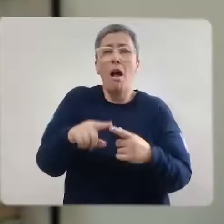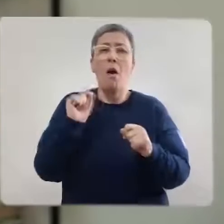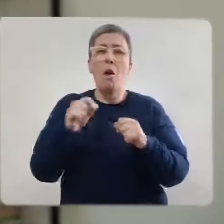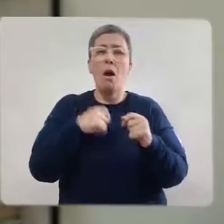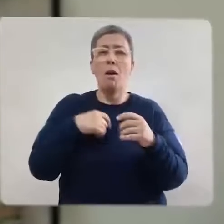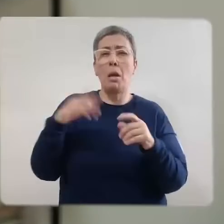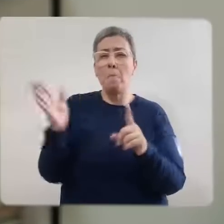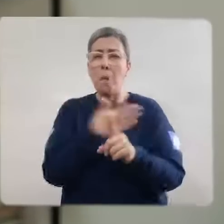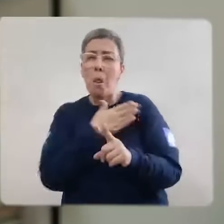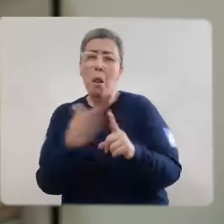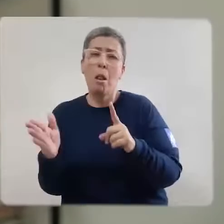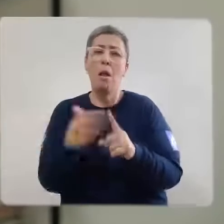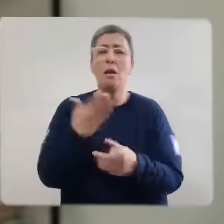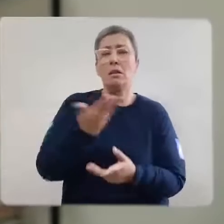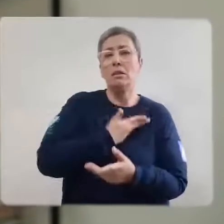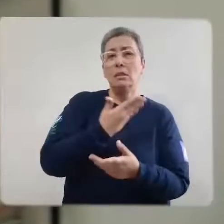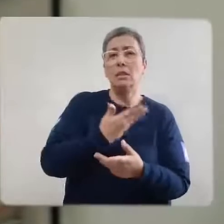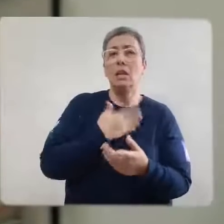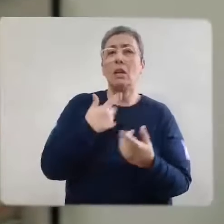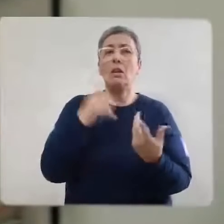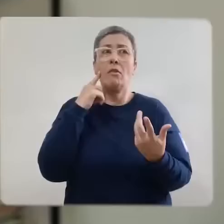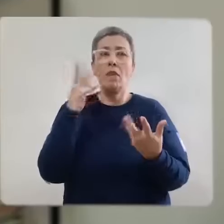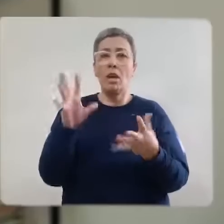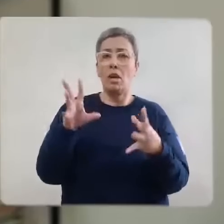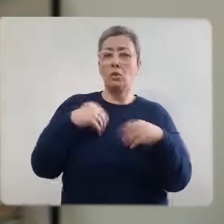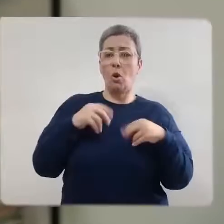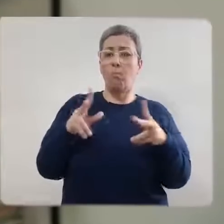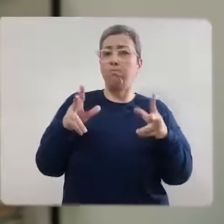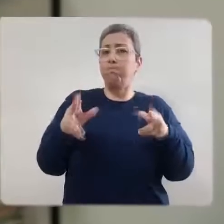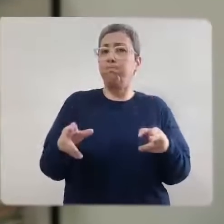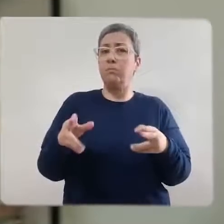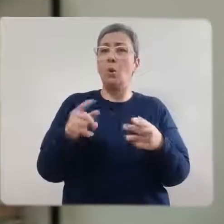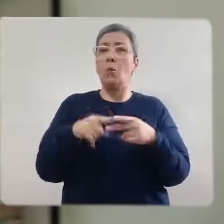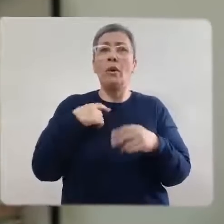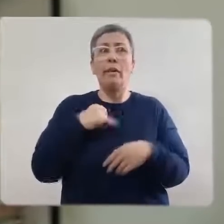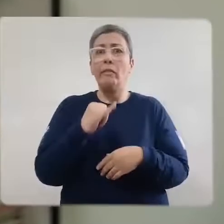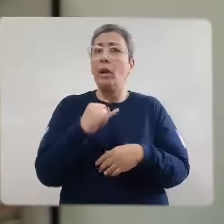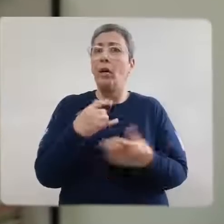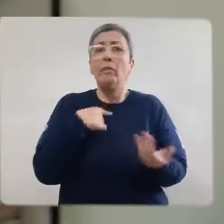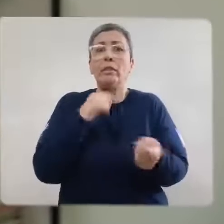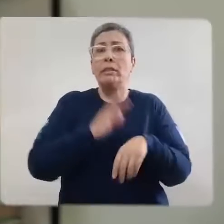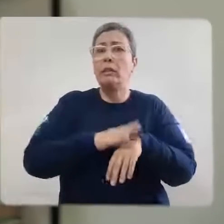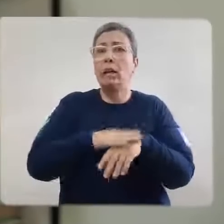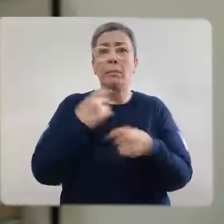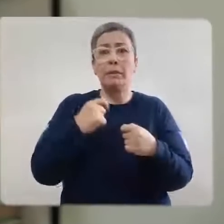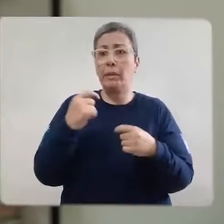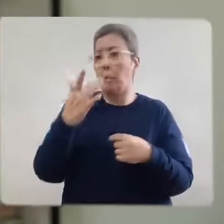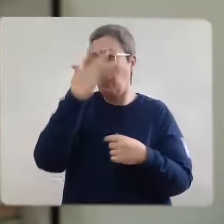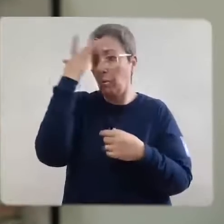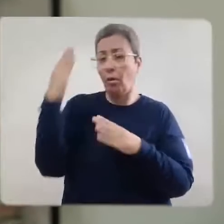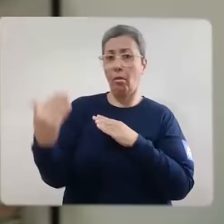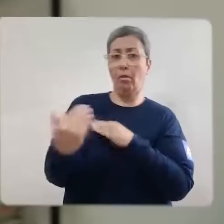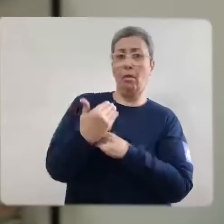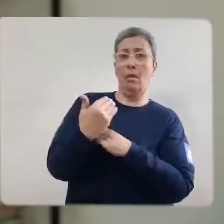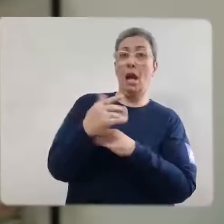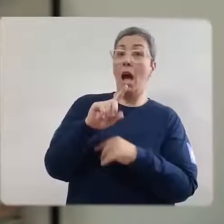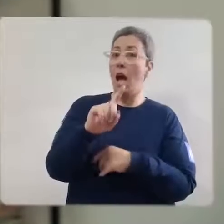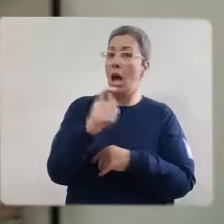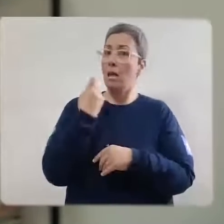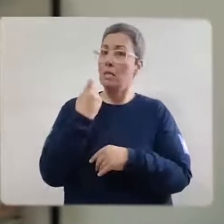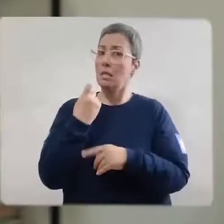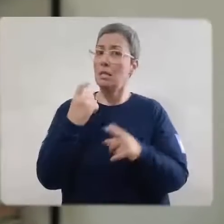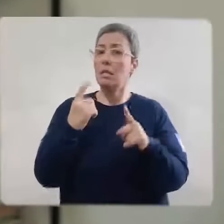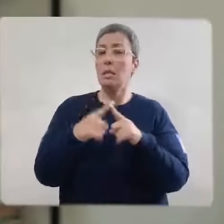ela bate nos colegas. Então a gente fica com esse recorte e diz, o que eu faço? Eu preciso de alguém, Então antes